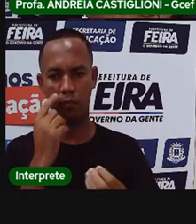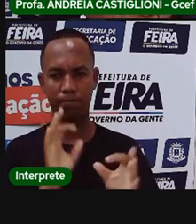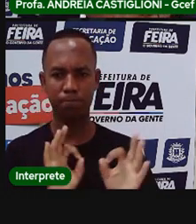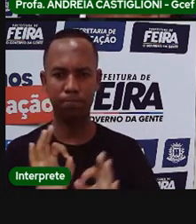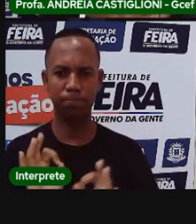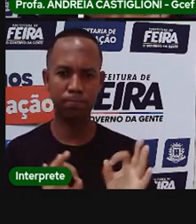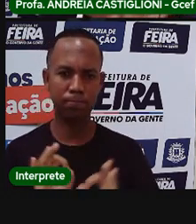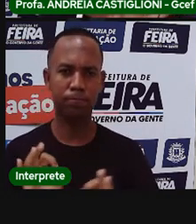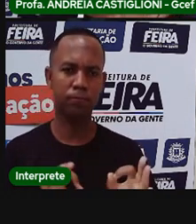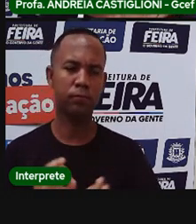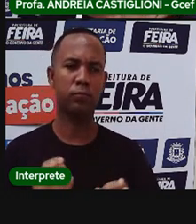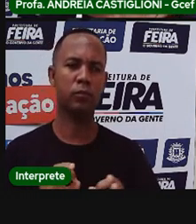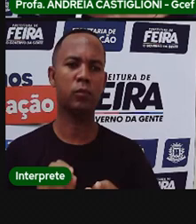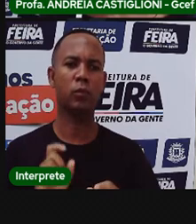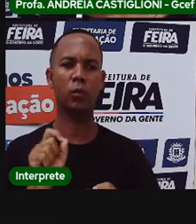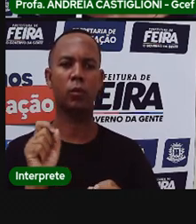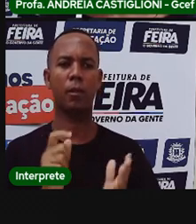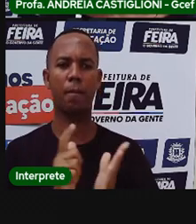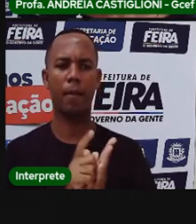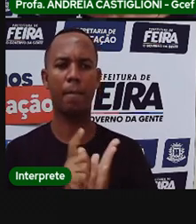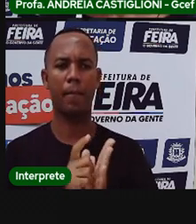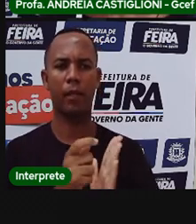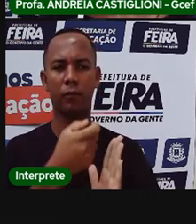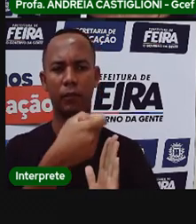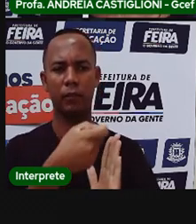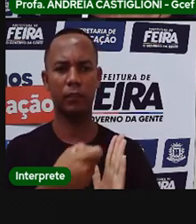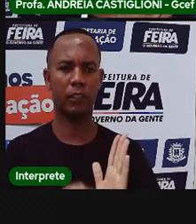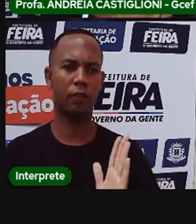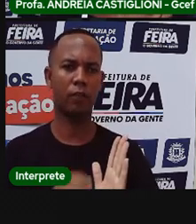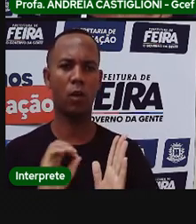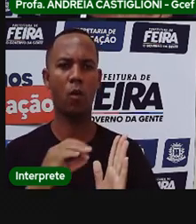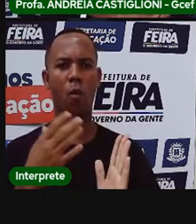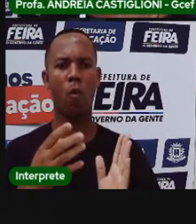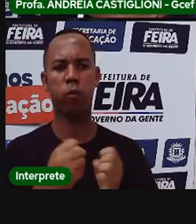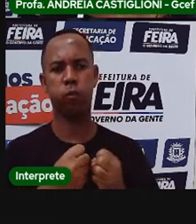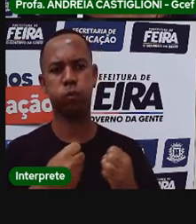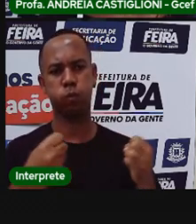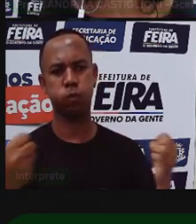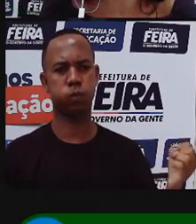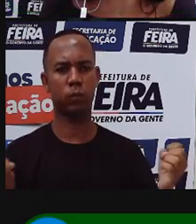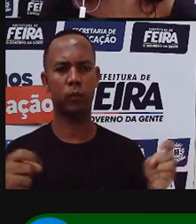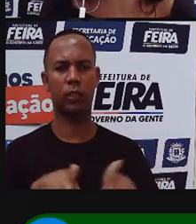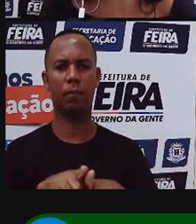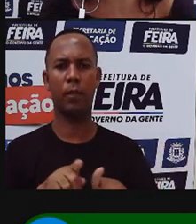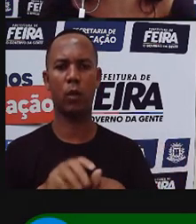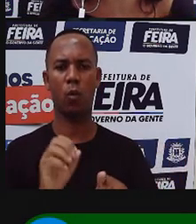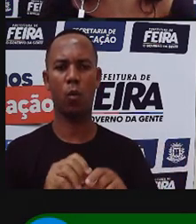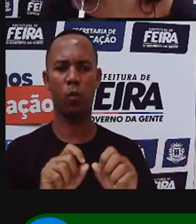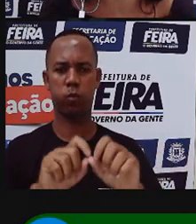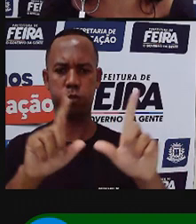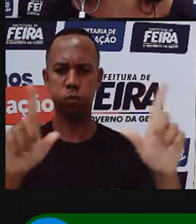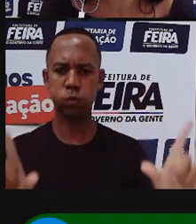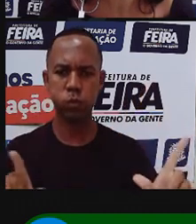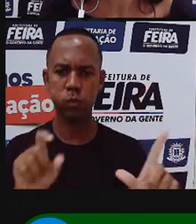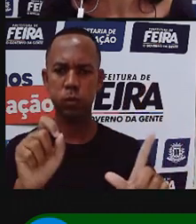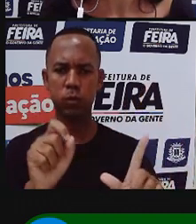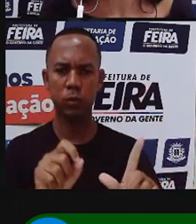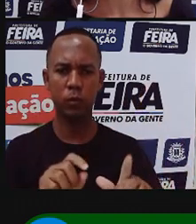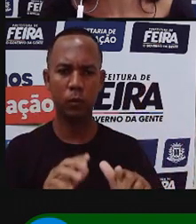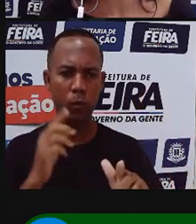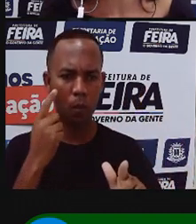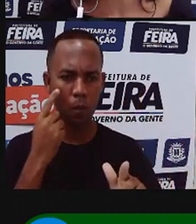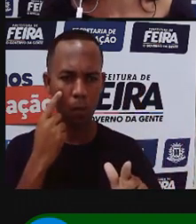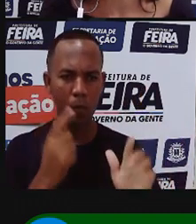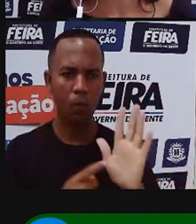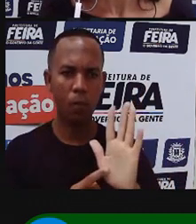um pôster ou no papel ou no Canva. Então, eu abri aqui rapidinho o Canva para